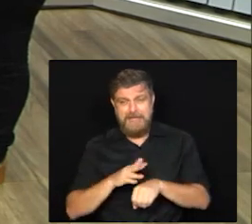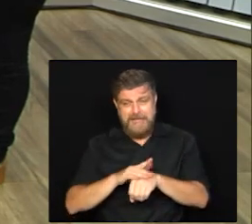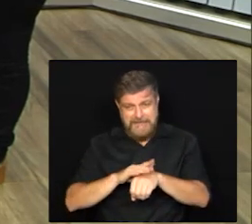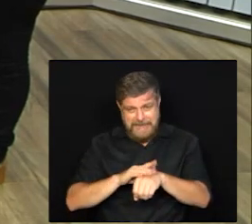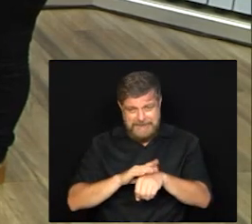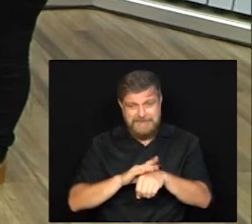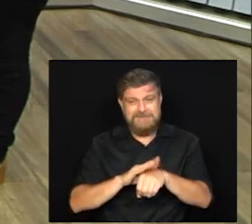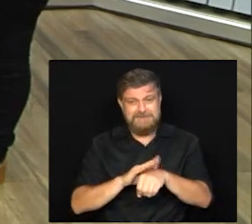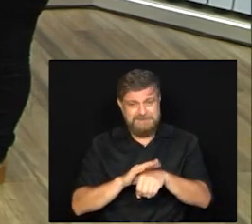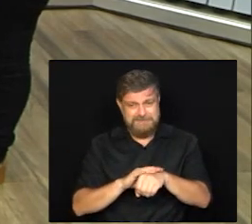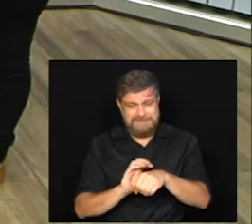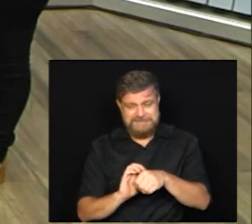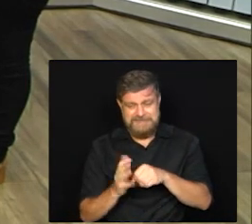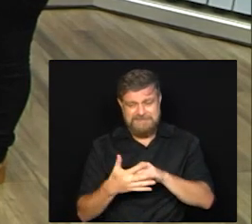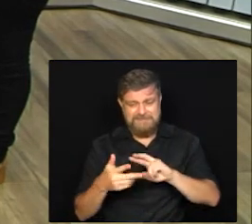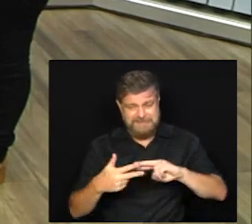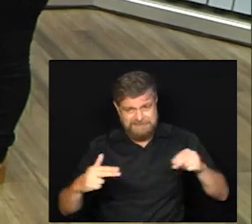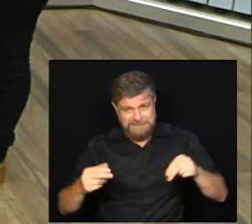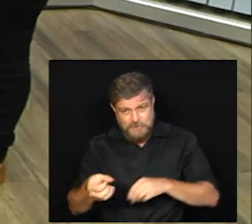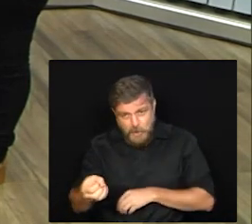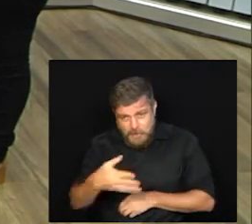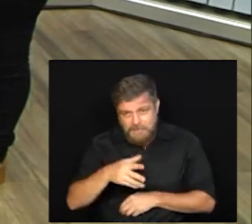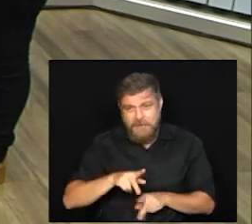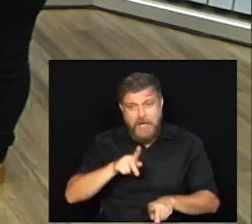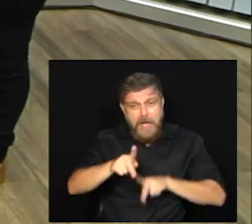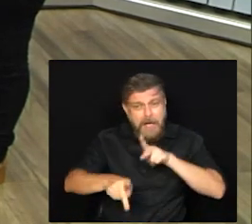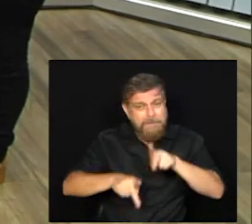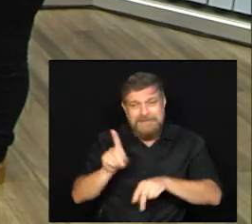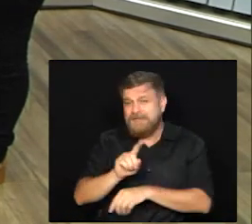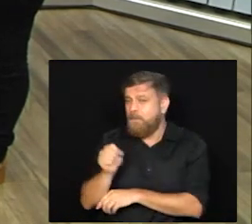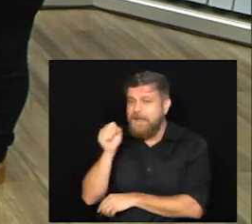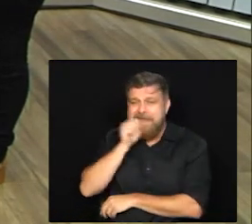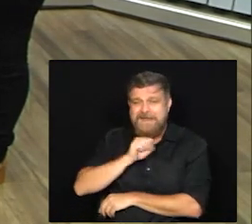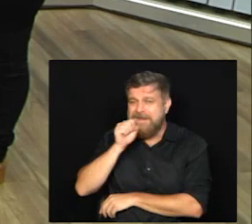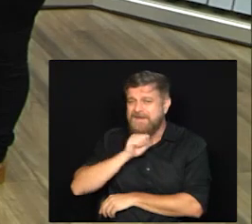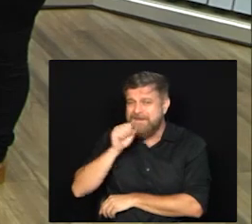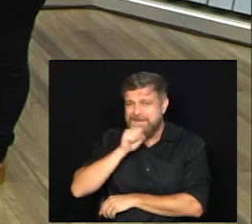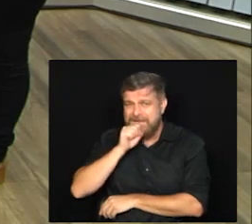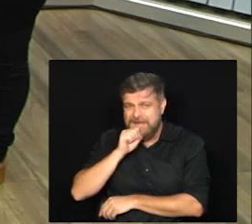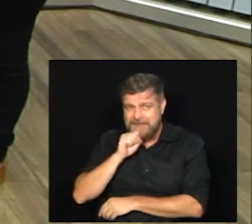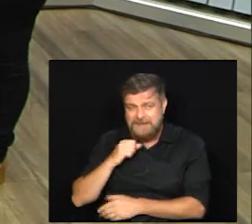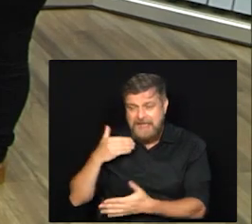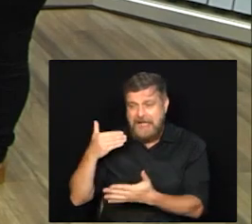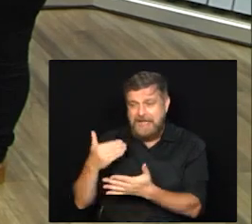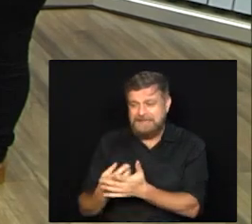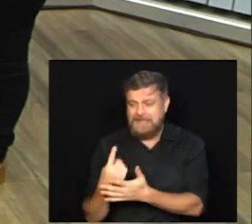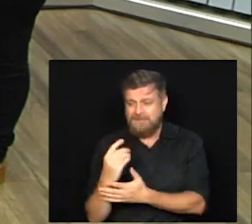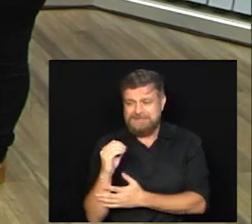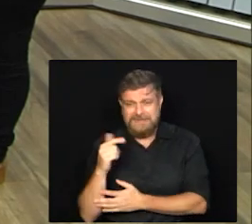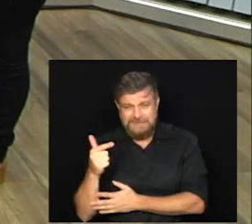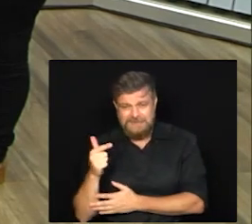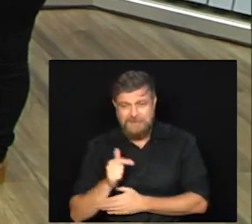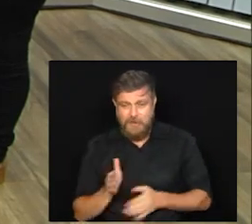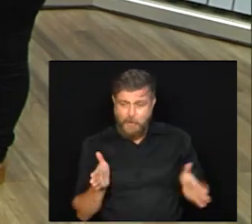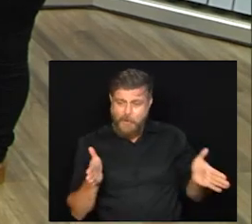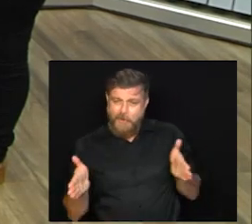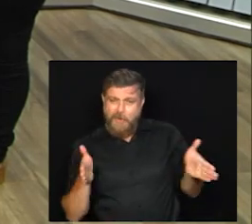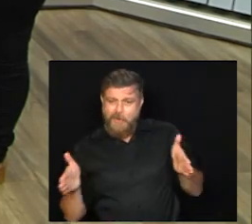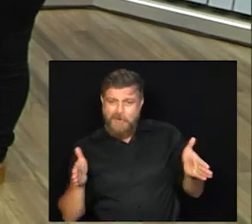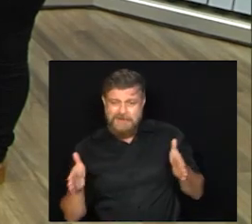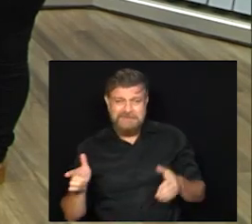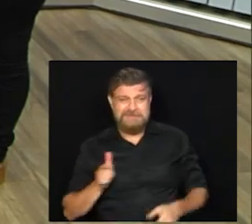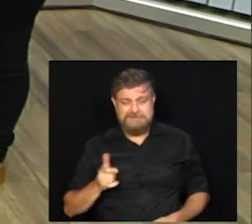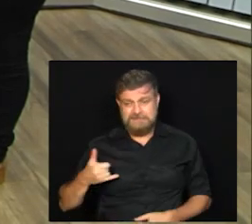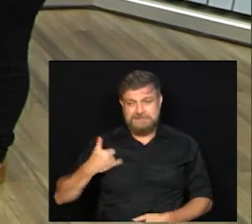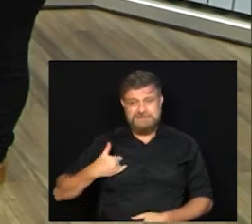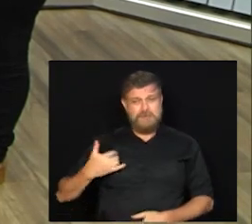mais agressiva com a população que não é idosa até 102 anos. Então, olha a diferença de faixa etária. E